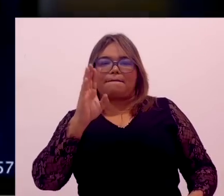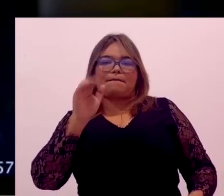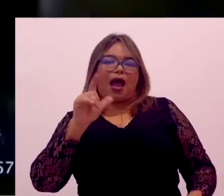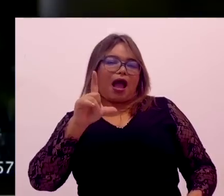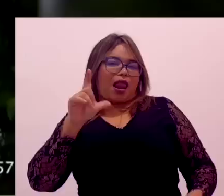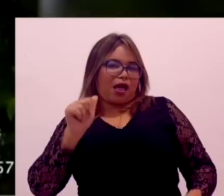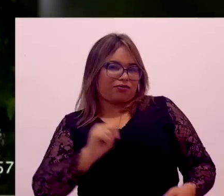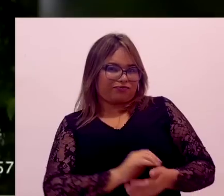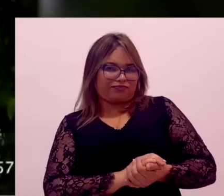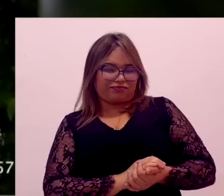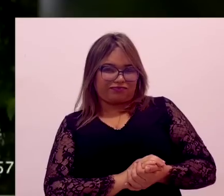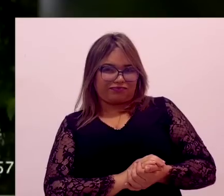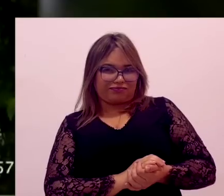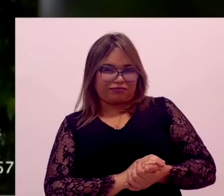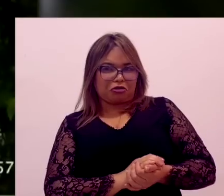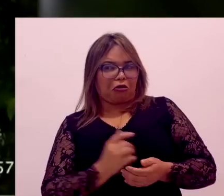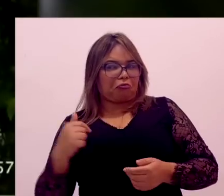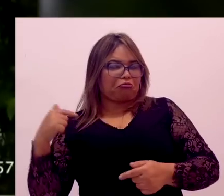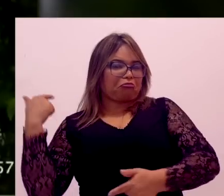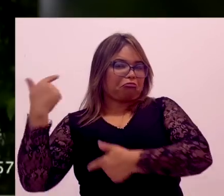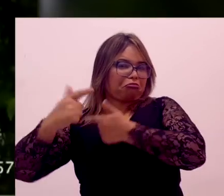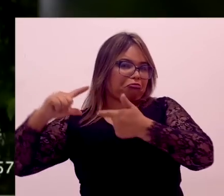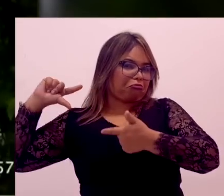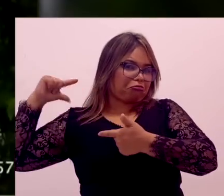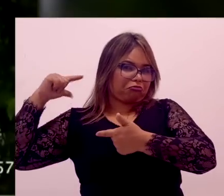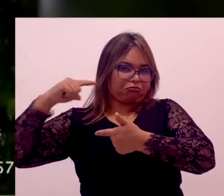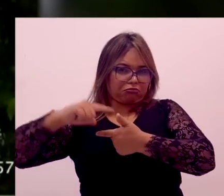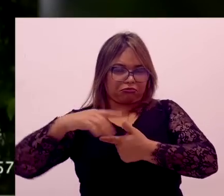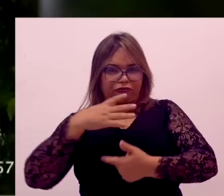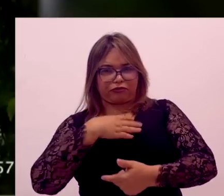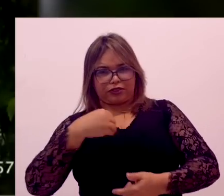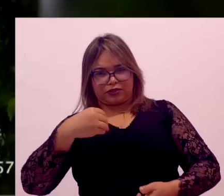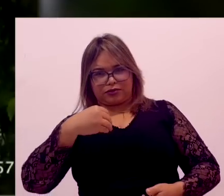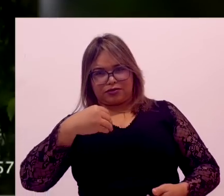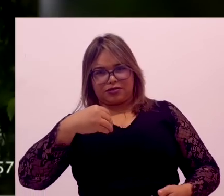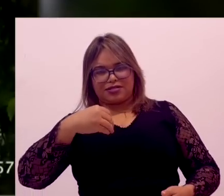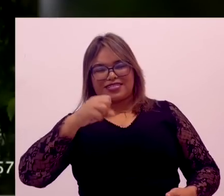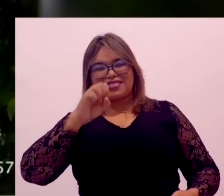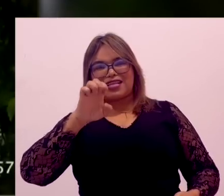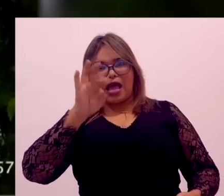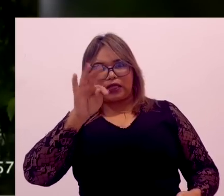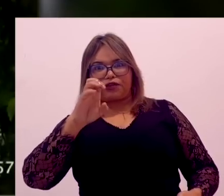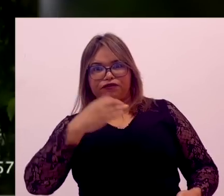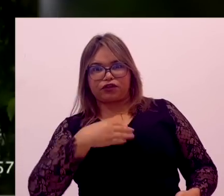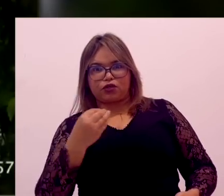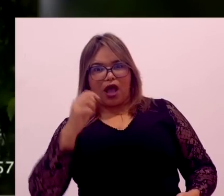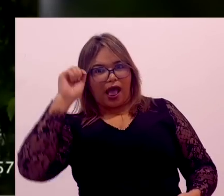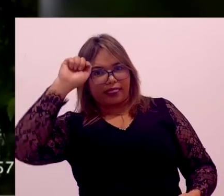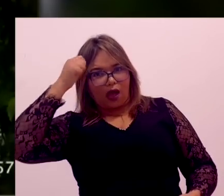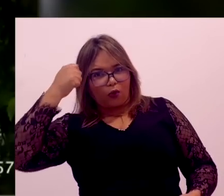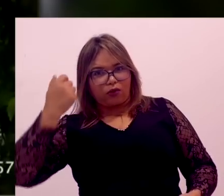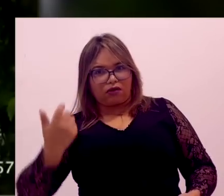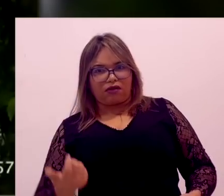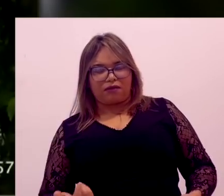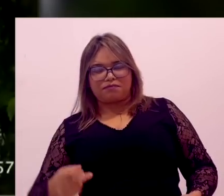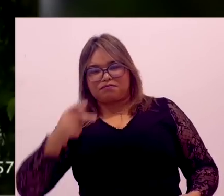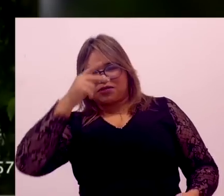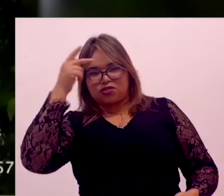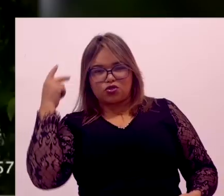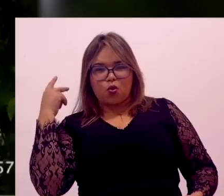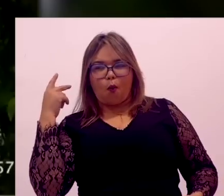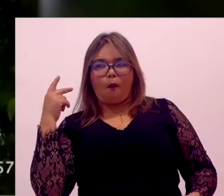acordo com essa doutrina, então, Sete já teria apostatado. Mas eles não chamam de apóstata, chamam-no de